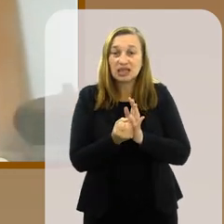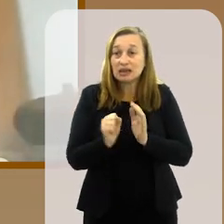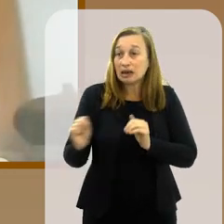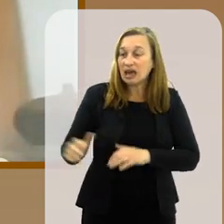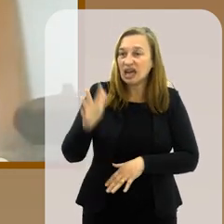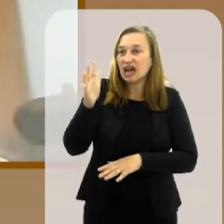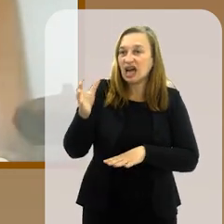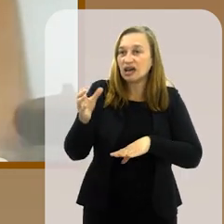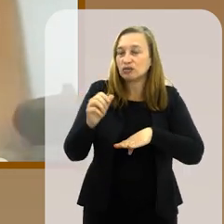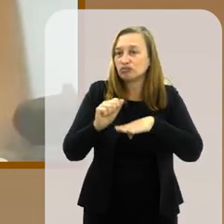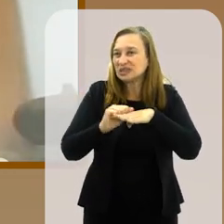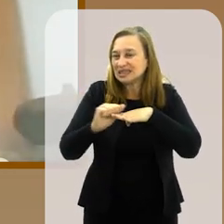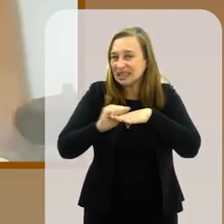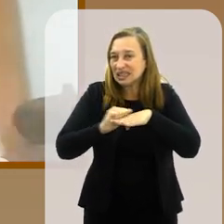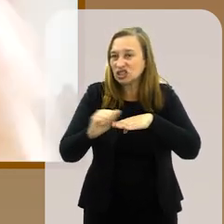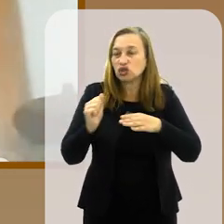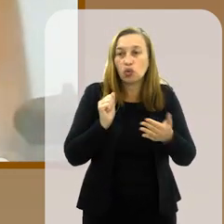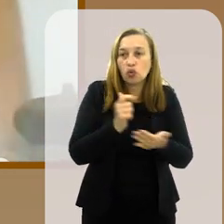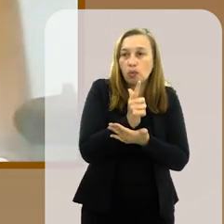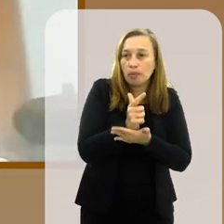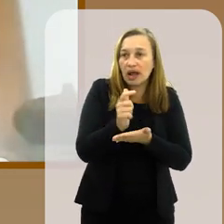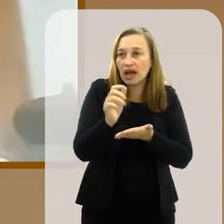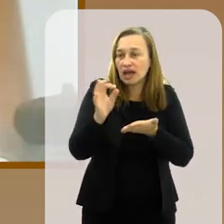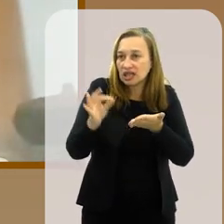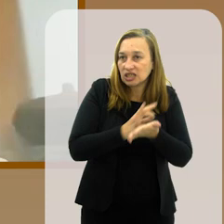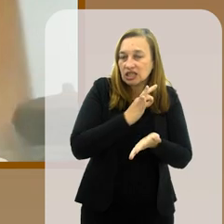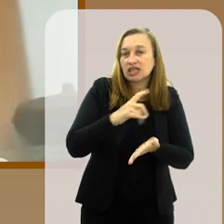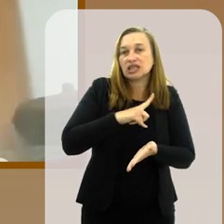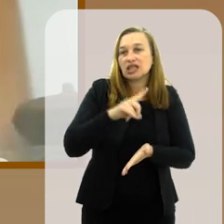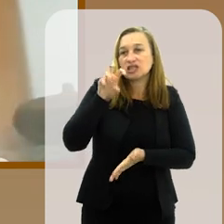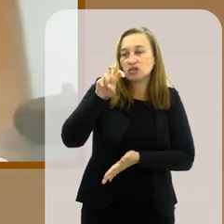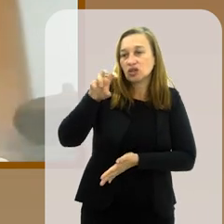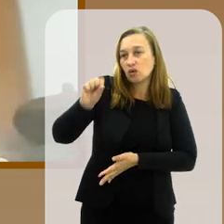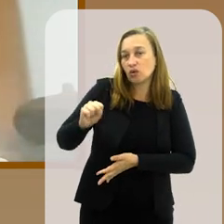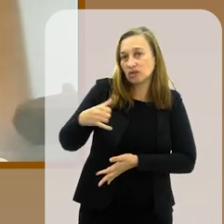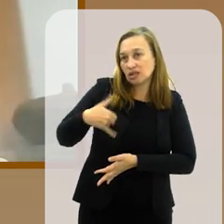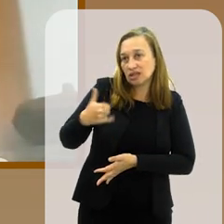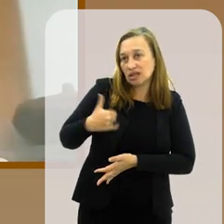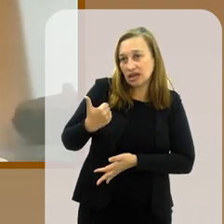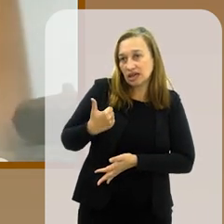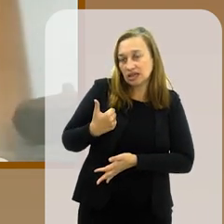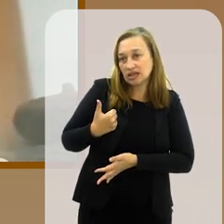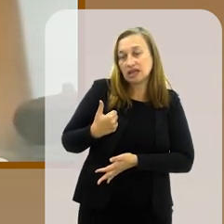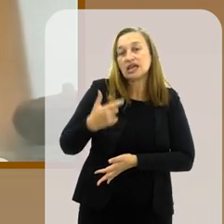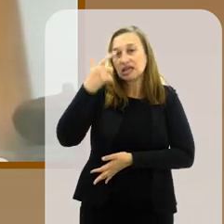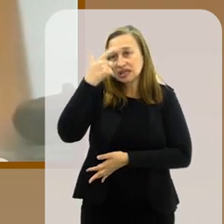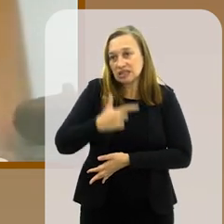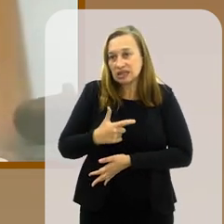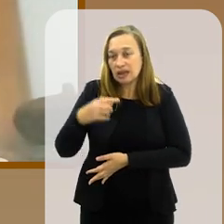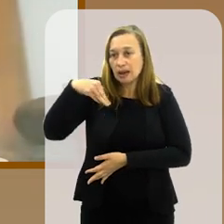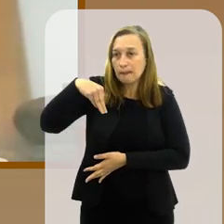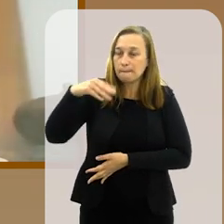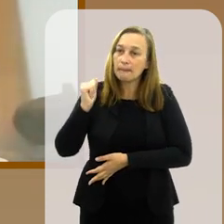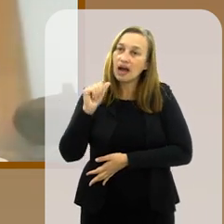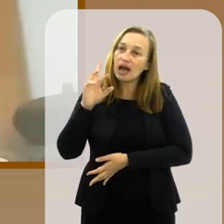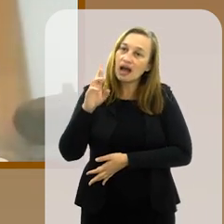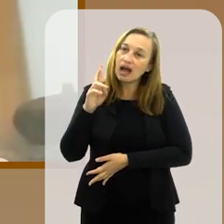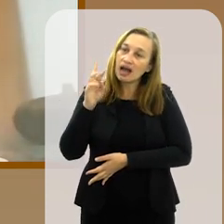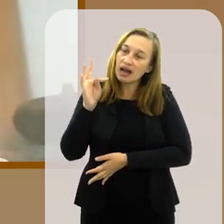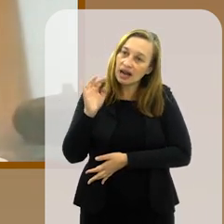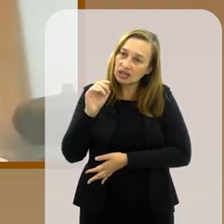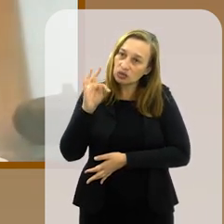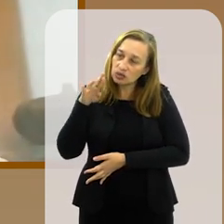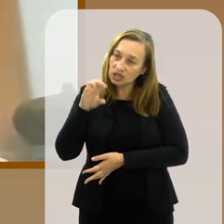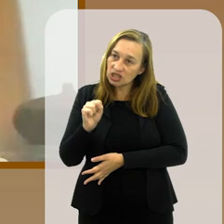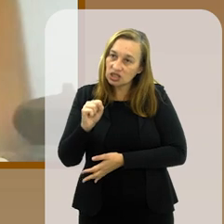e é caro comprar tênis, se inscrever, né? Ele tem 58 anos e ser maratonista foi